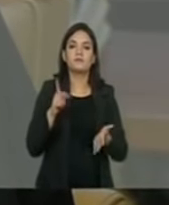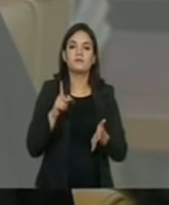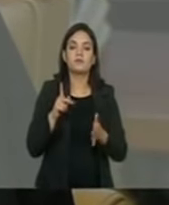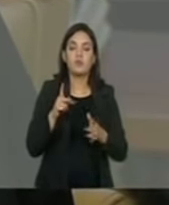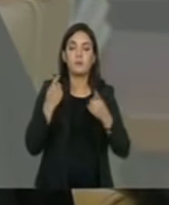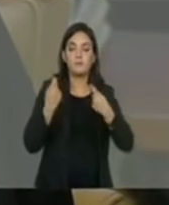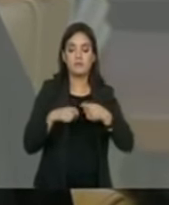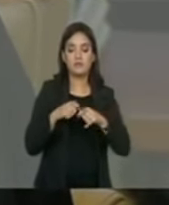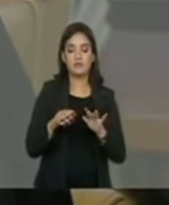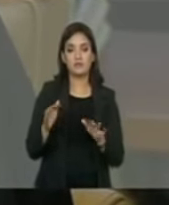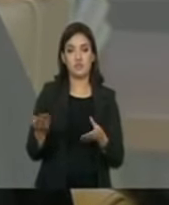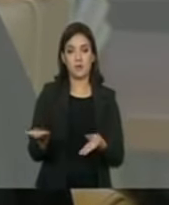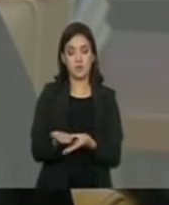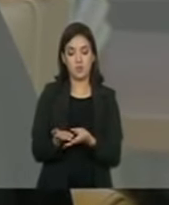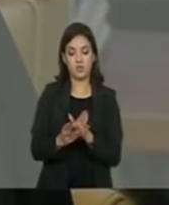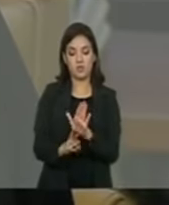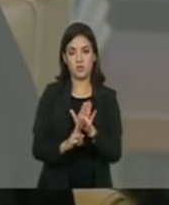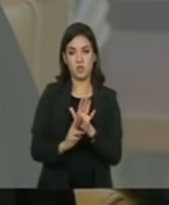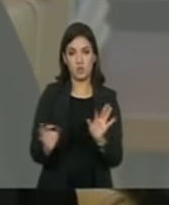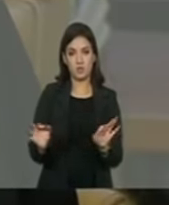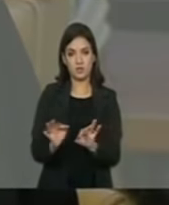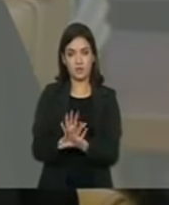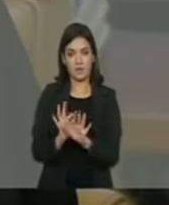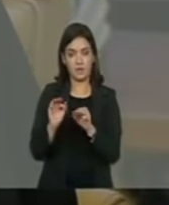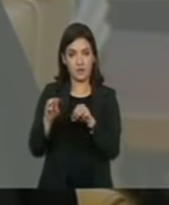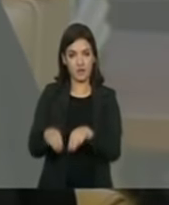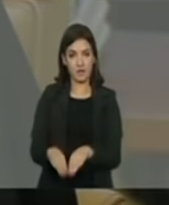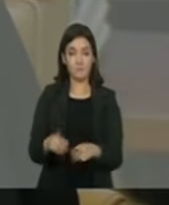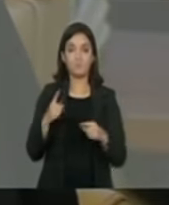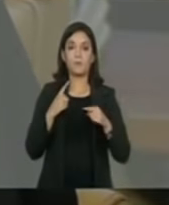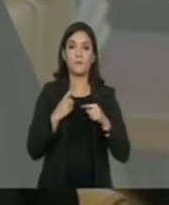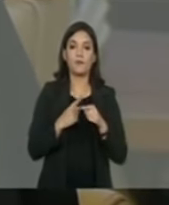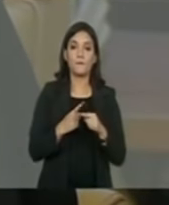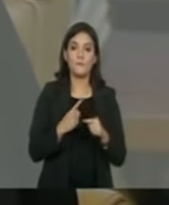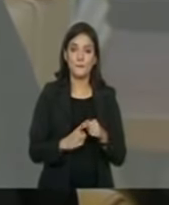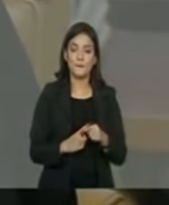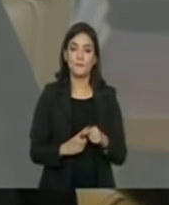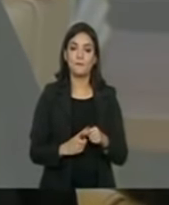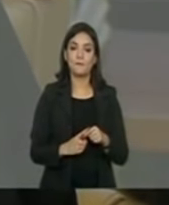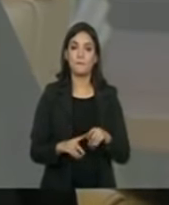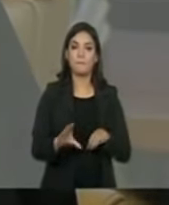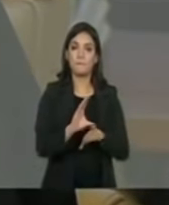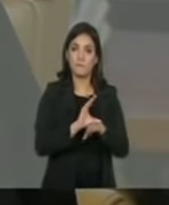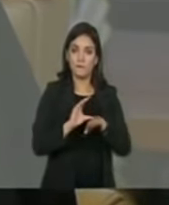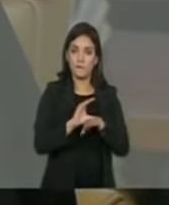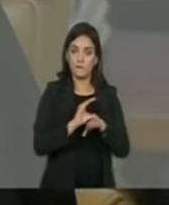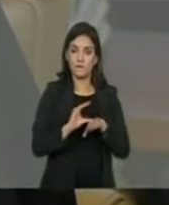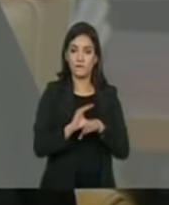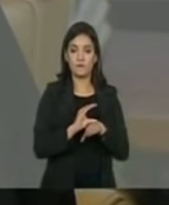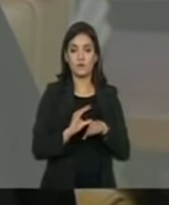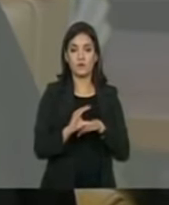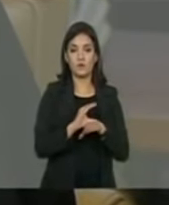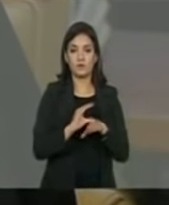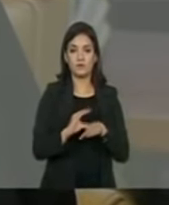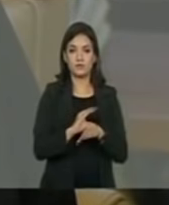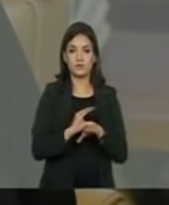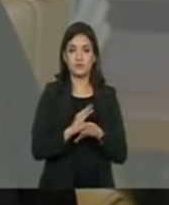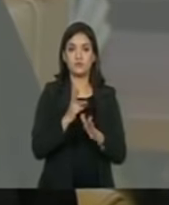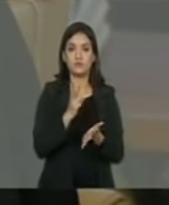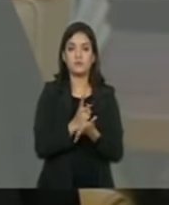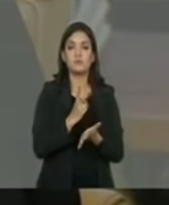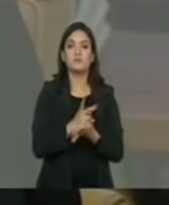da sentença que aplicou uma vez que o postulado constitucional do estado de inocência